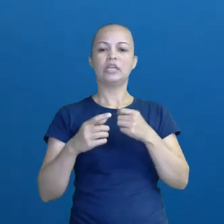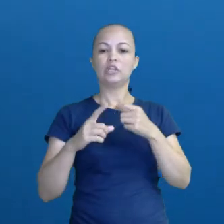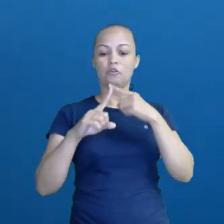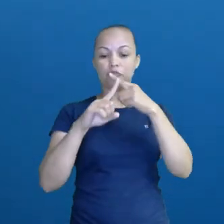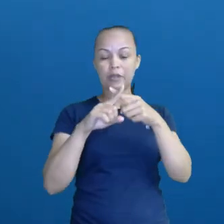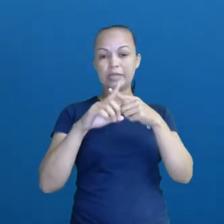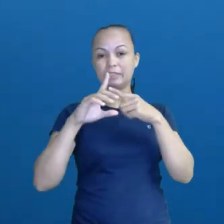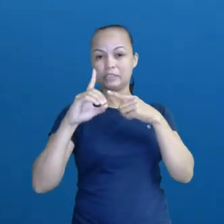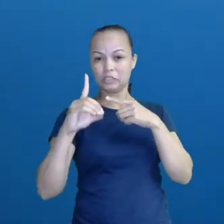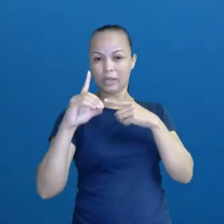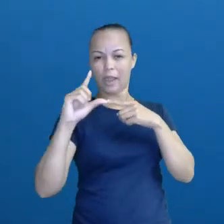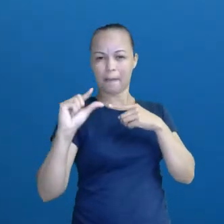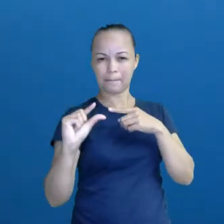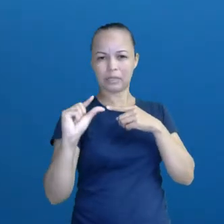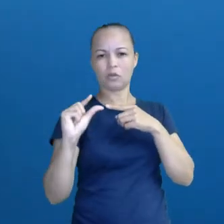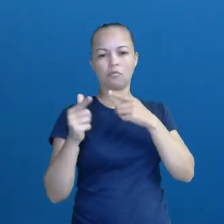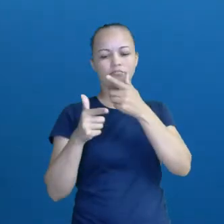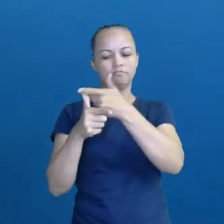de menor